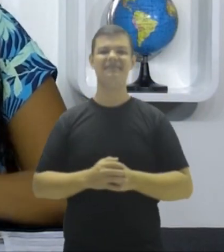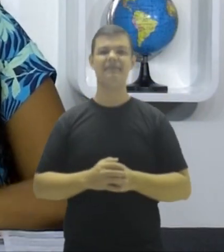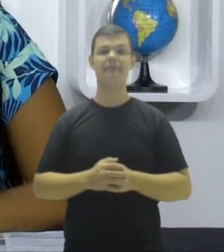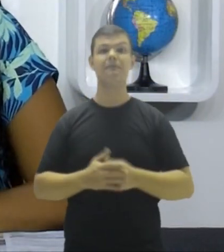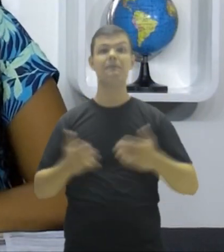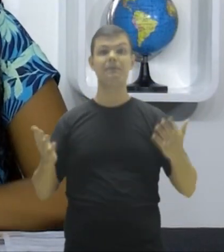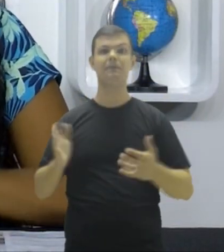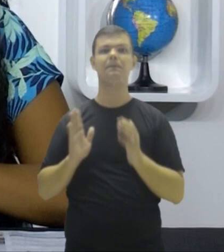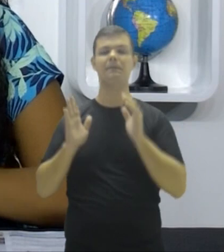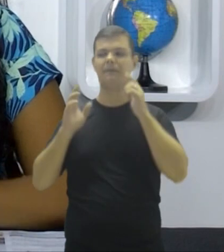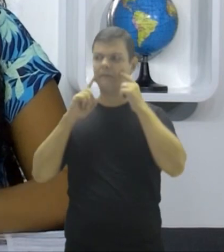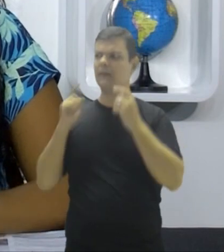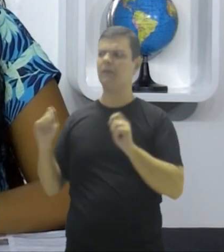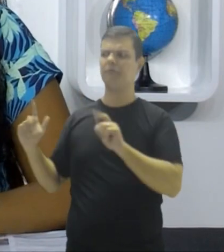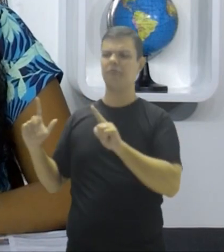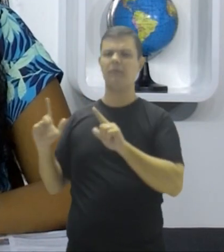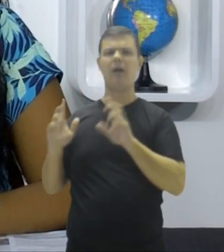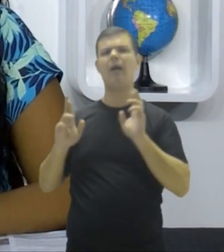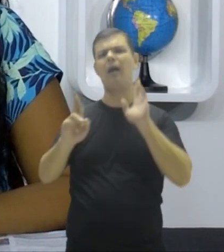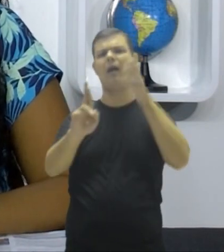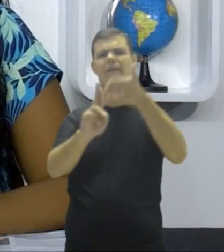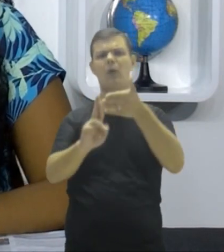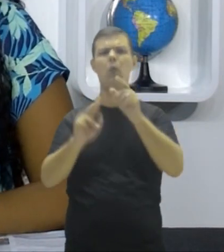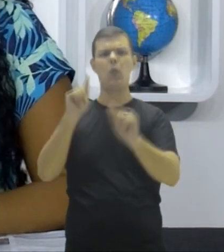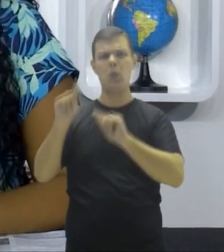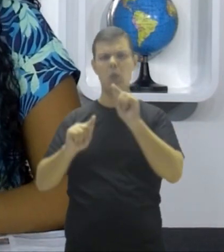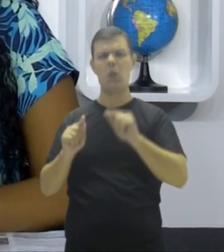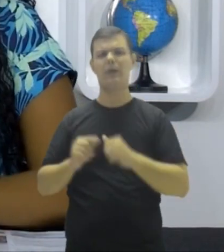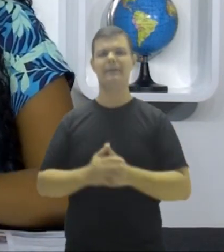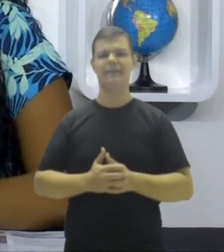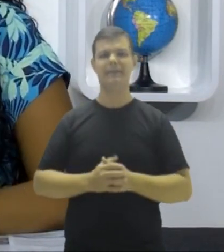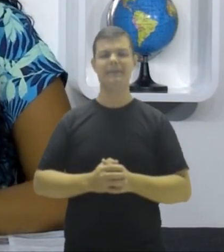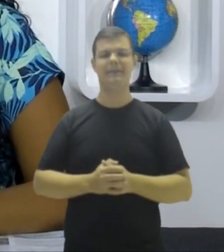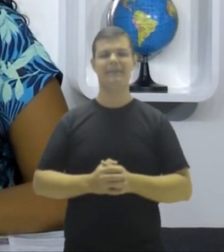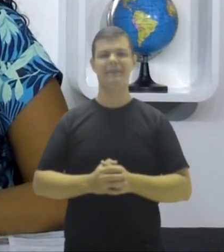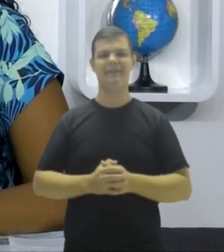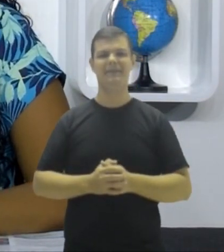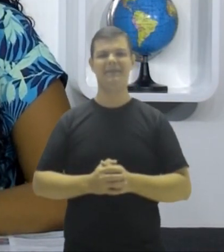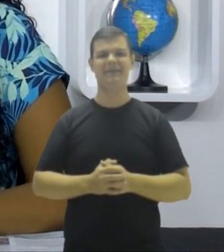pouquinho as nossas referências, de onde eu busquei essas informações para nossas aulas.